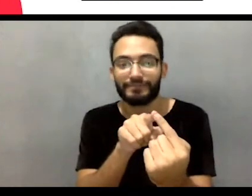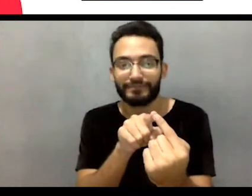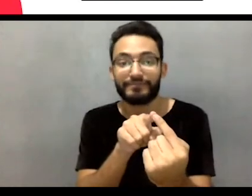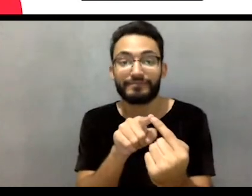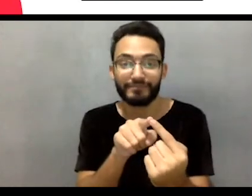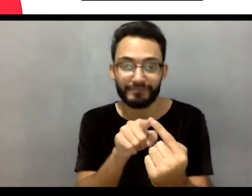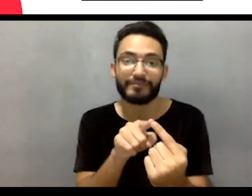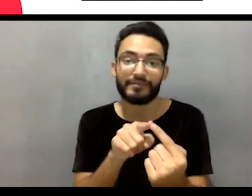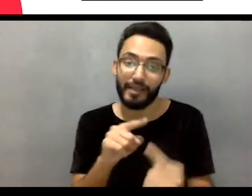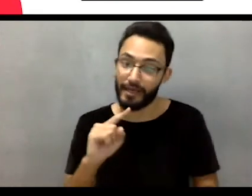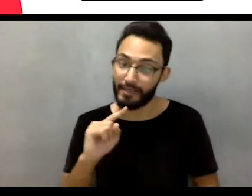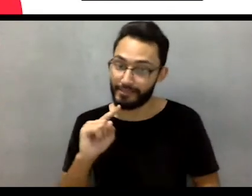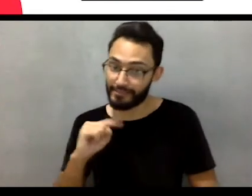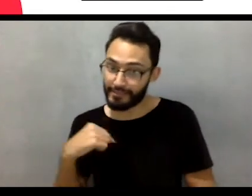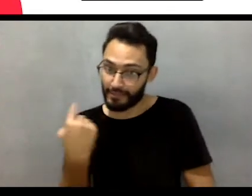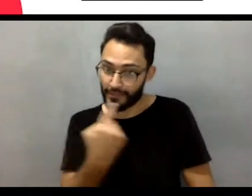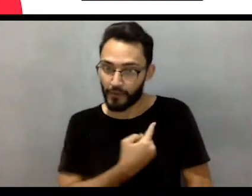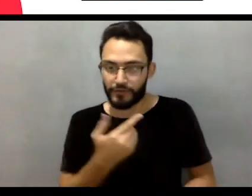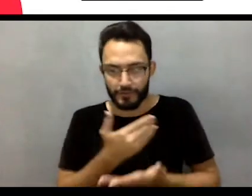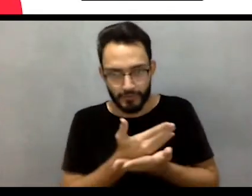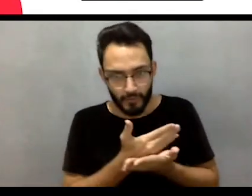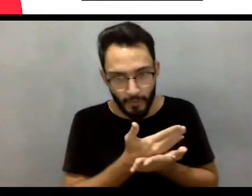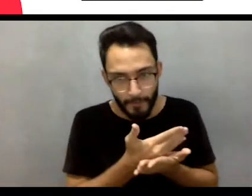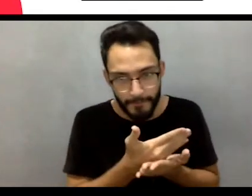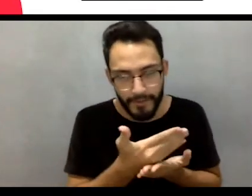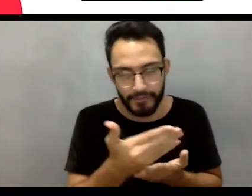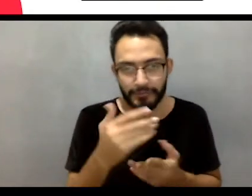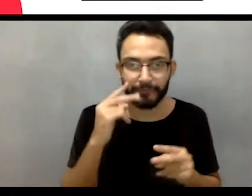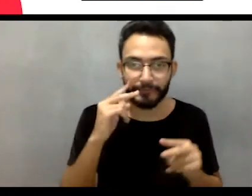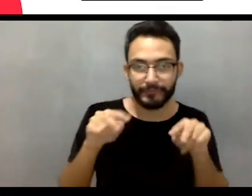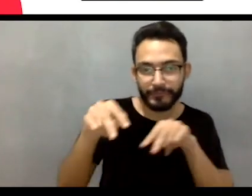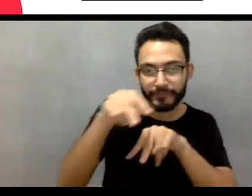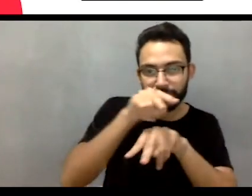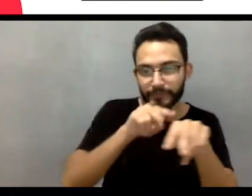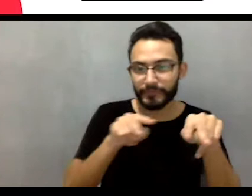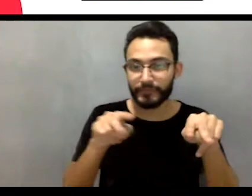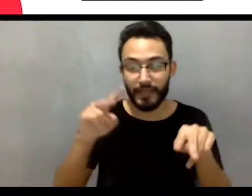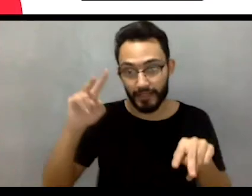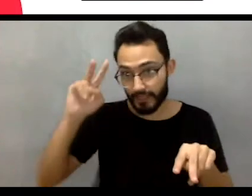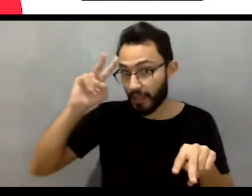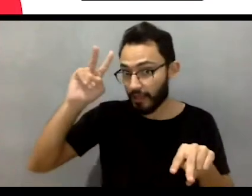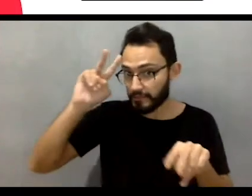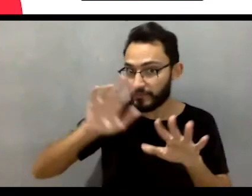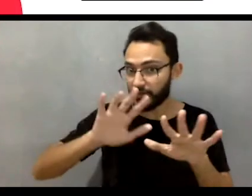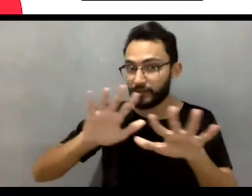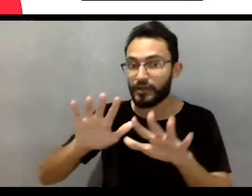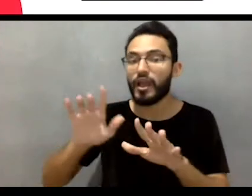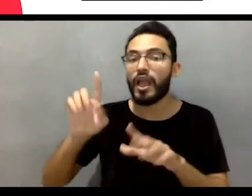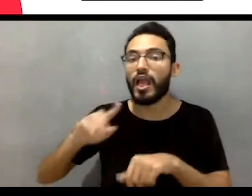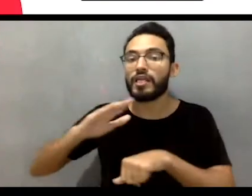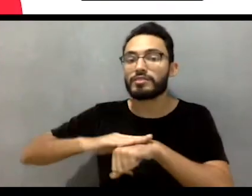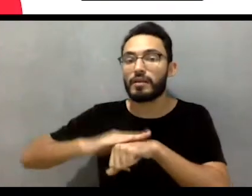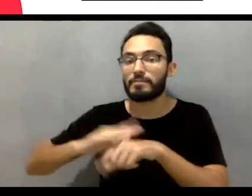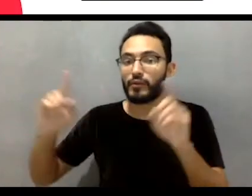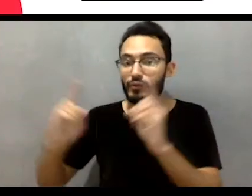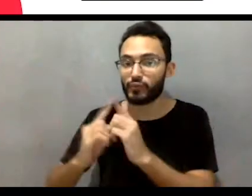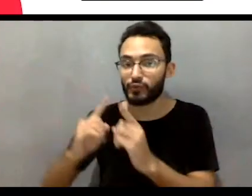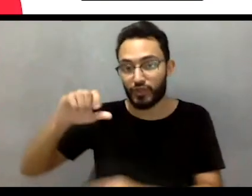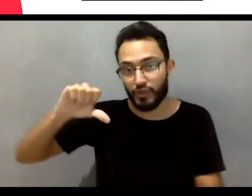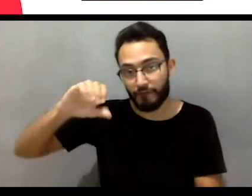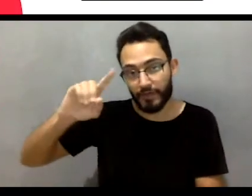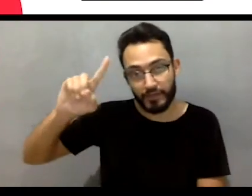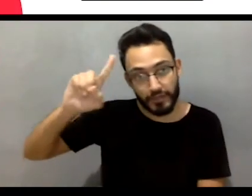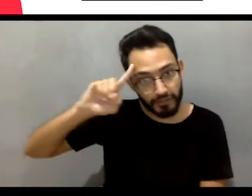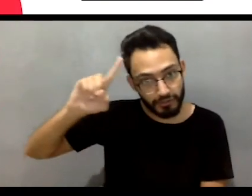E aí a gente começa a ver esses resultados, lembrando que são ciclos curtos, de 90